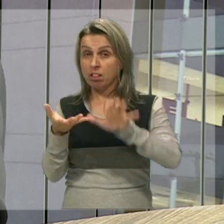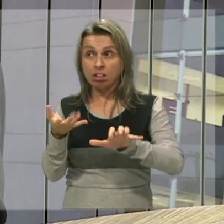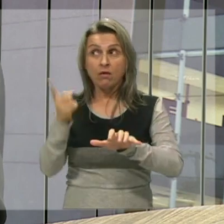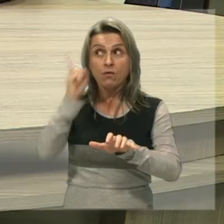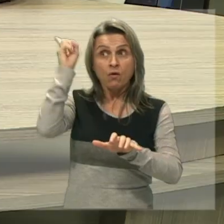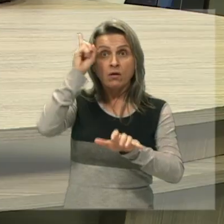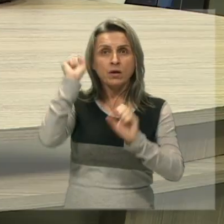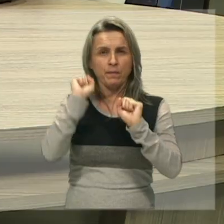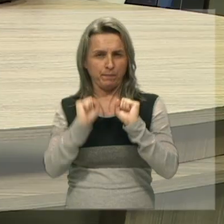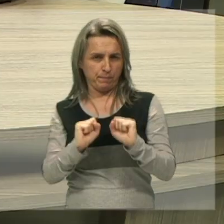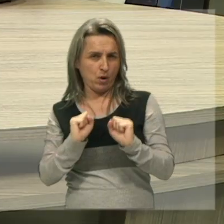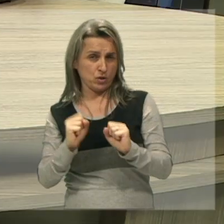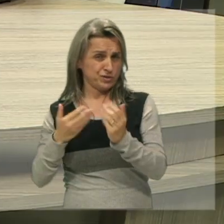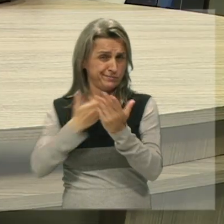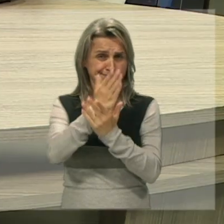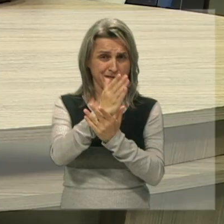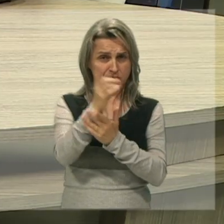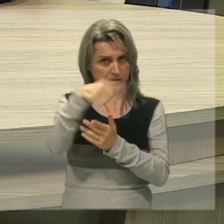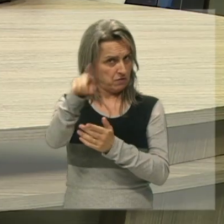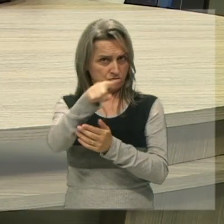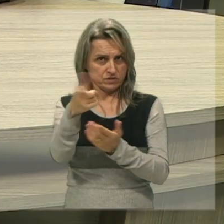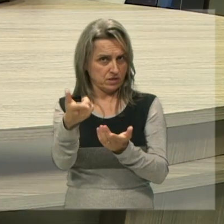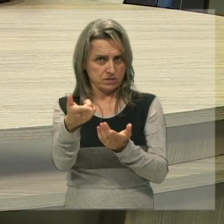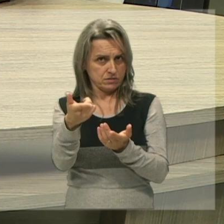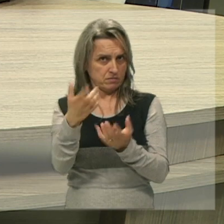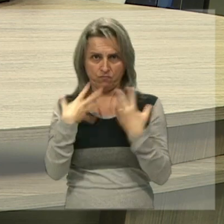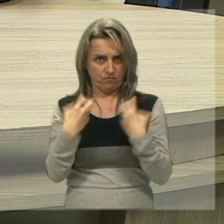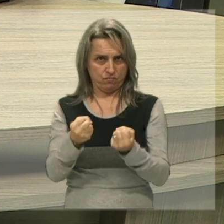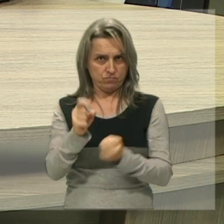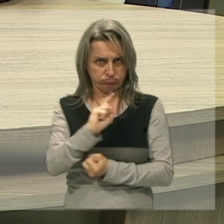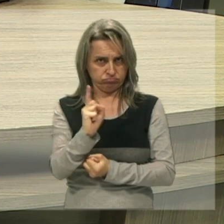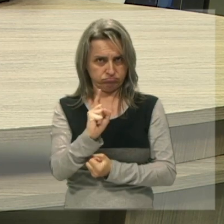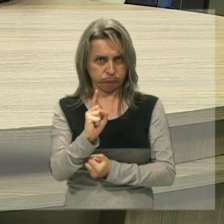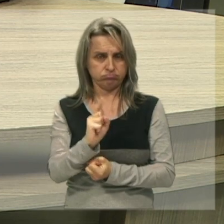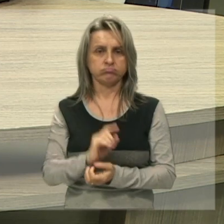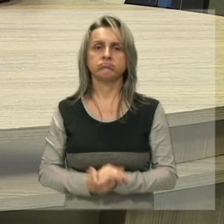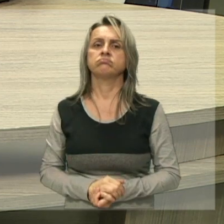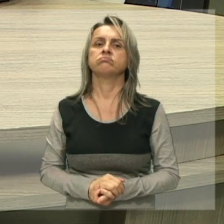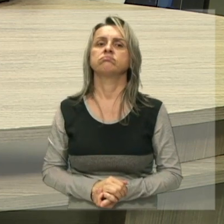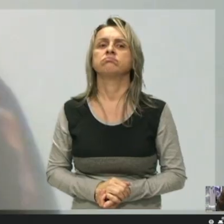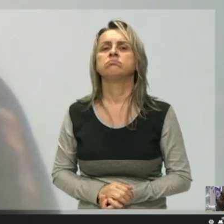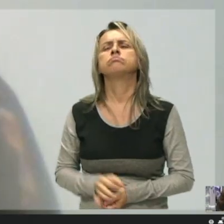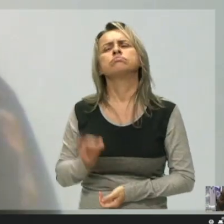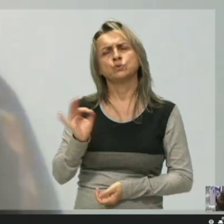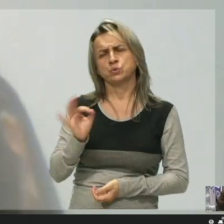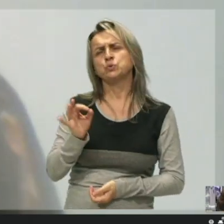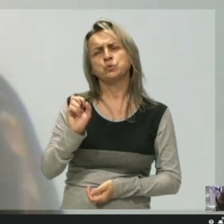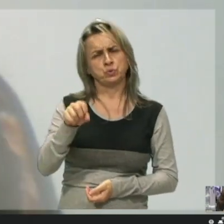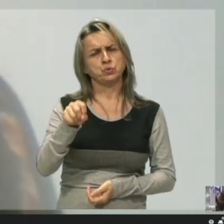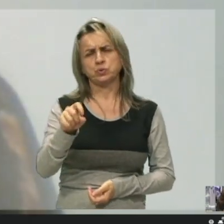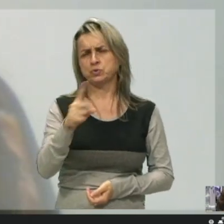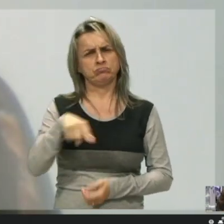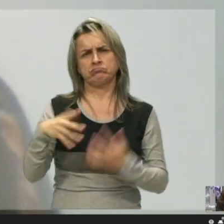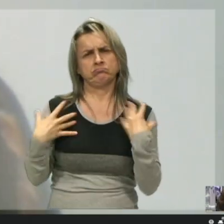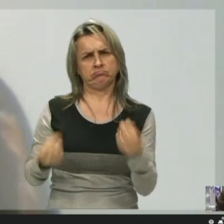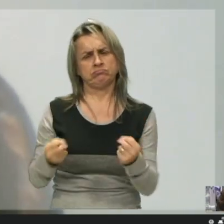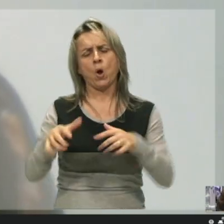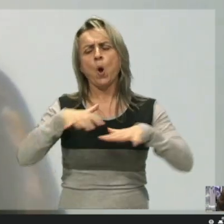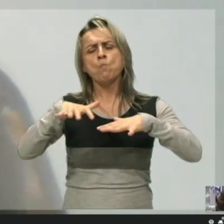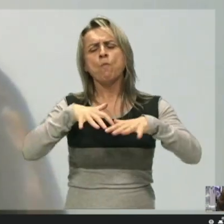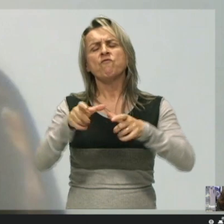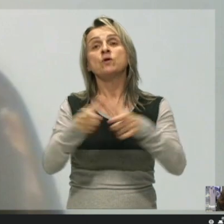vocês vão fazer força para que isso não se concretize, né? Esse Com retrocesso. certeza. Uhum. Não, é um movimento muito grande no Brasil,